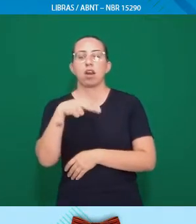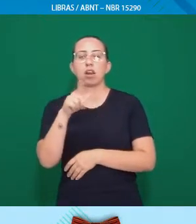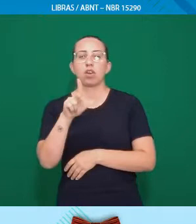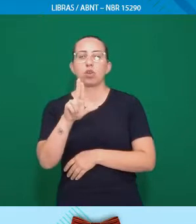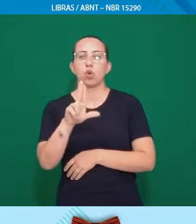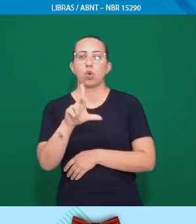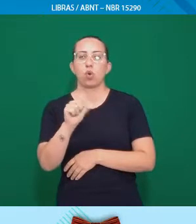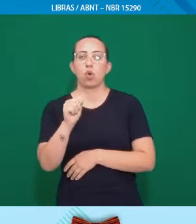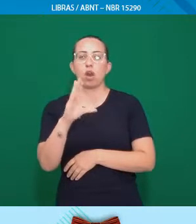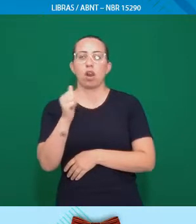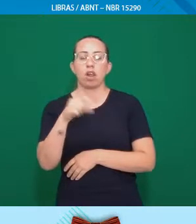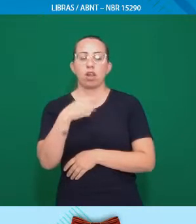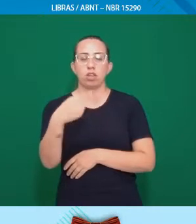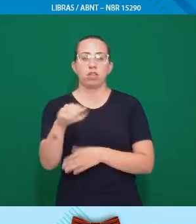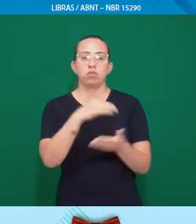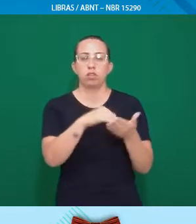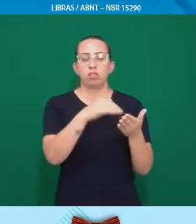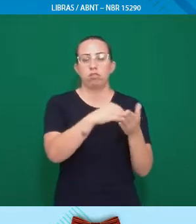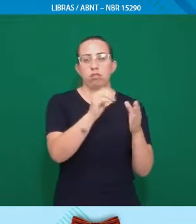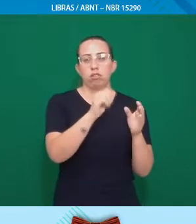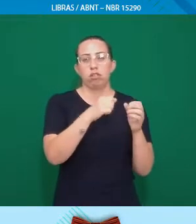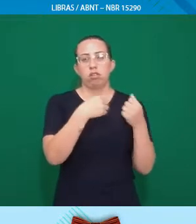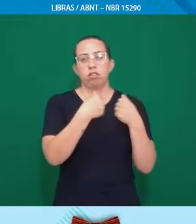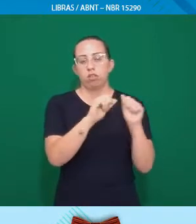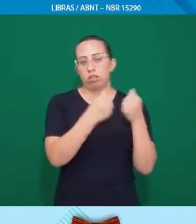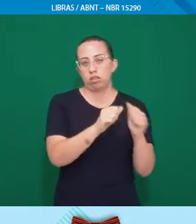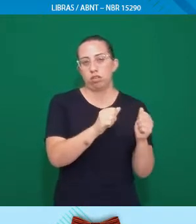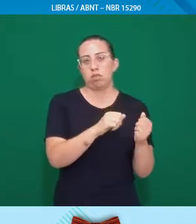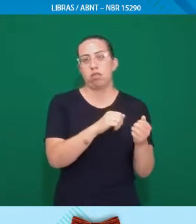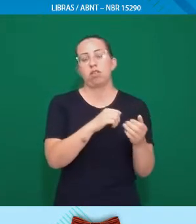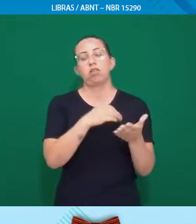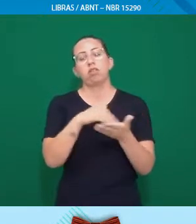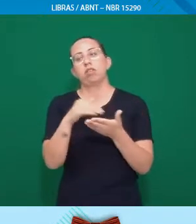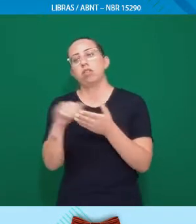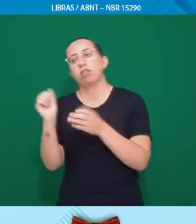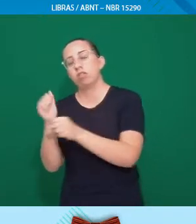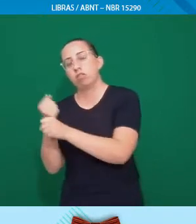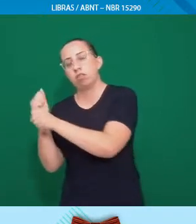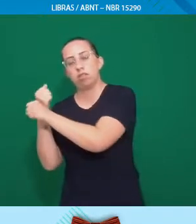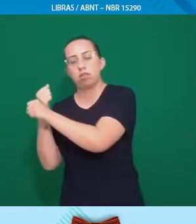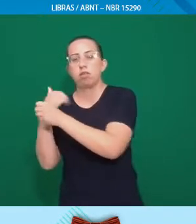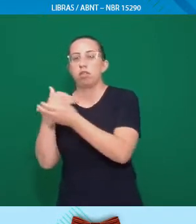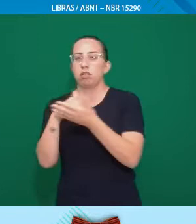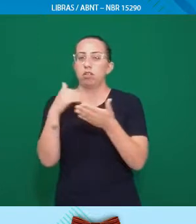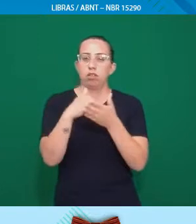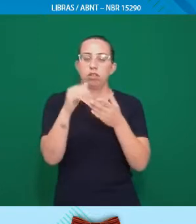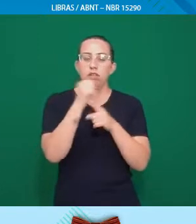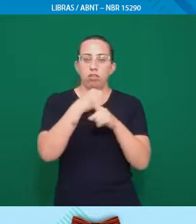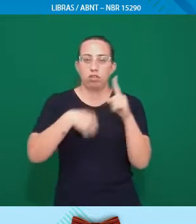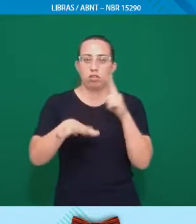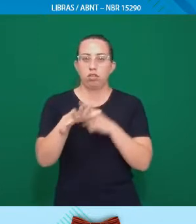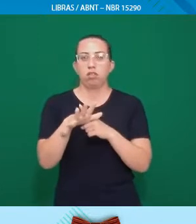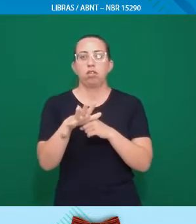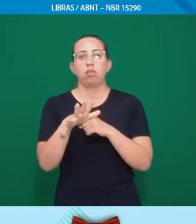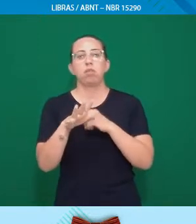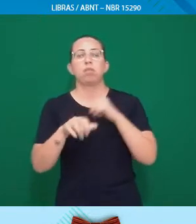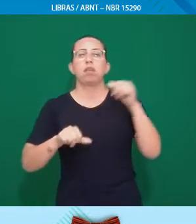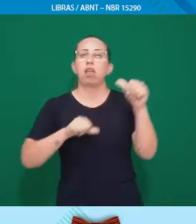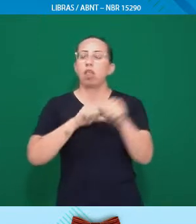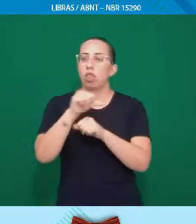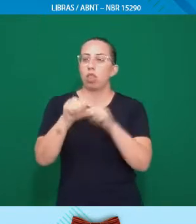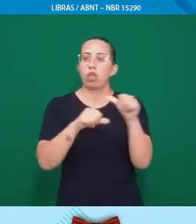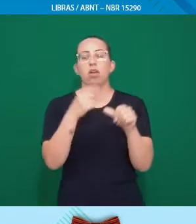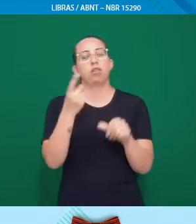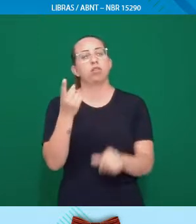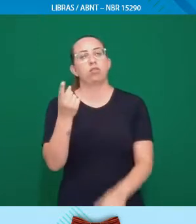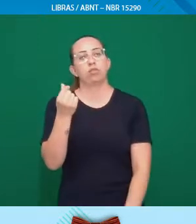dotações da secretaria de transportes obras e urbanismo e no Fundo Municipal de Assistência Social de uma região do valores para atender a folha